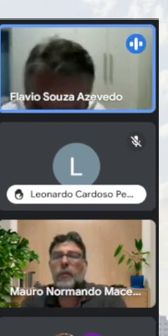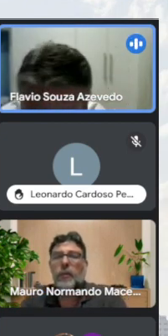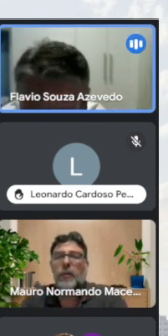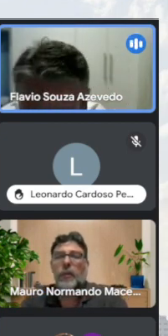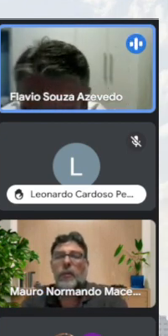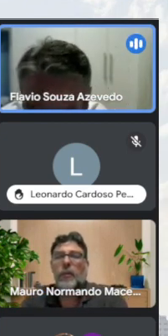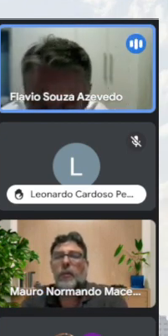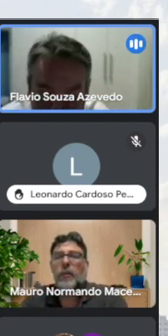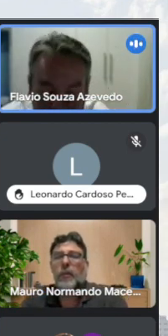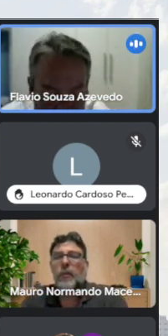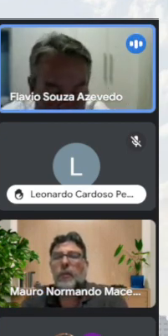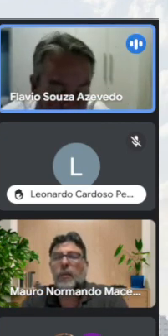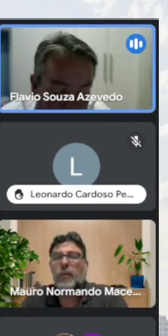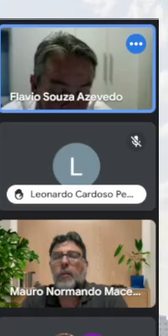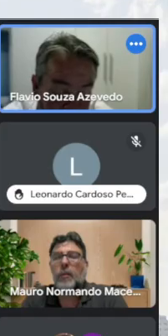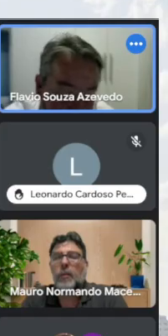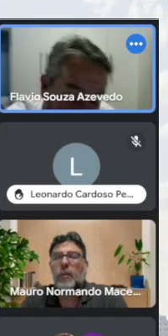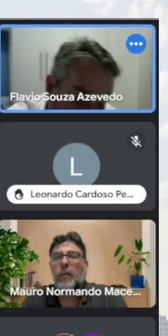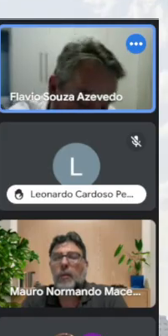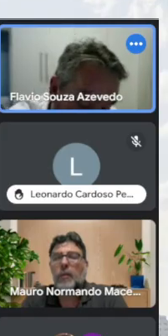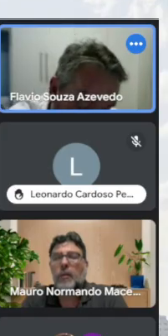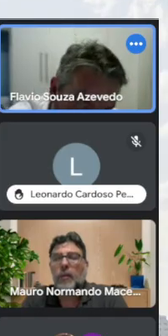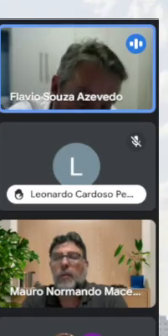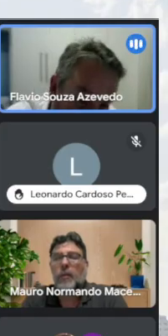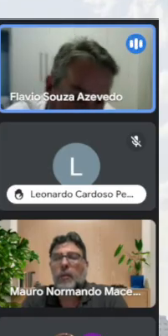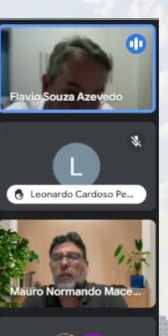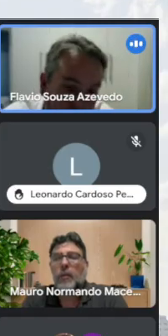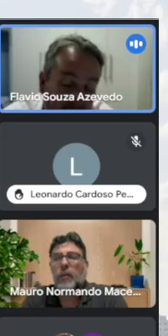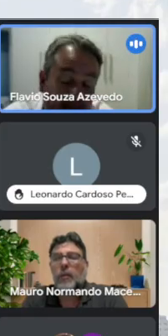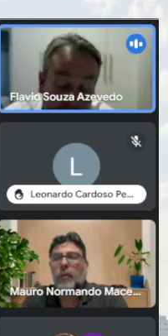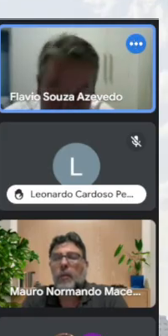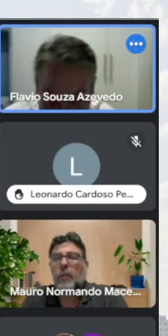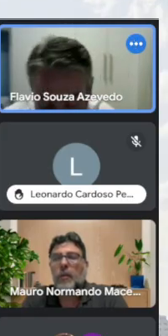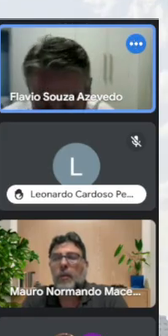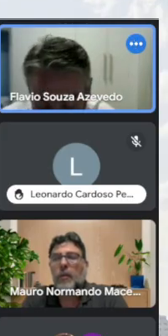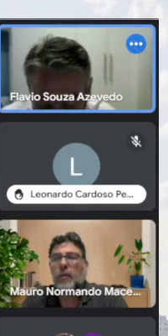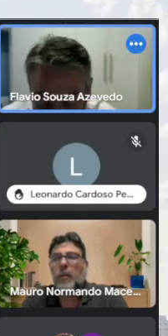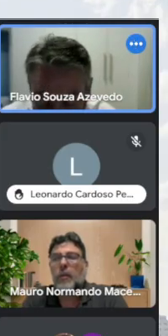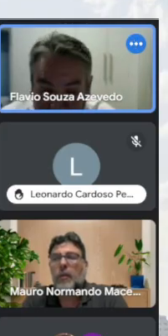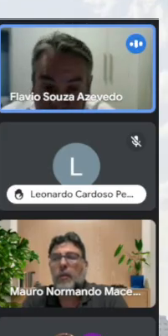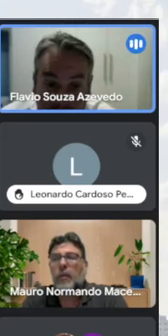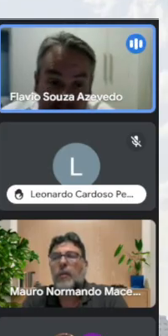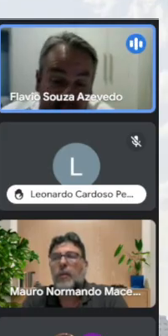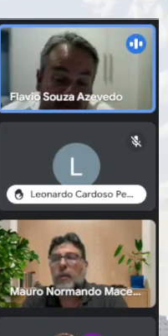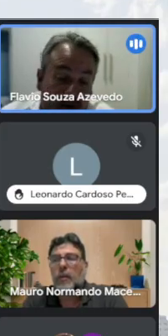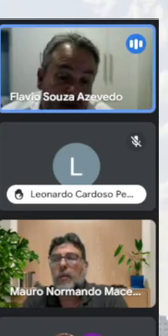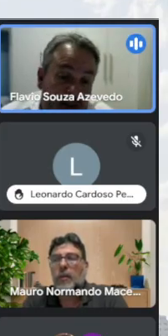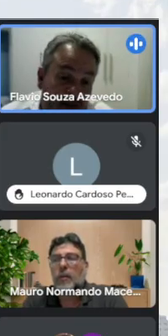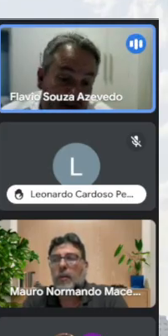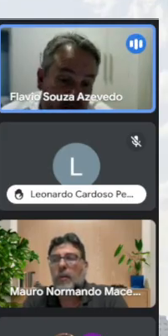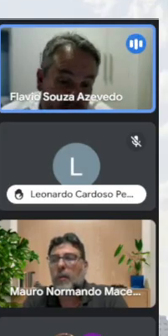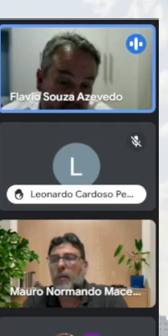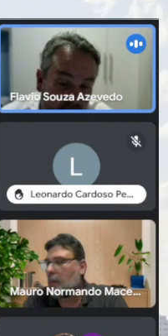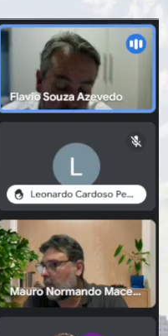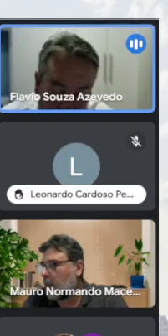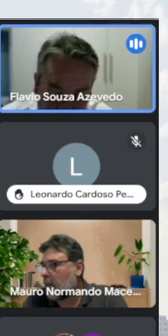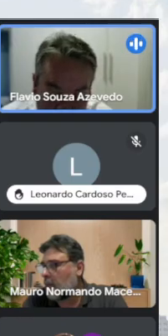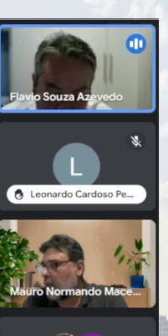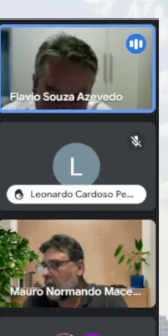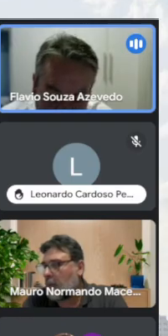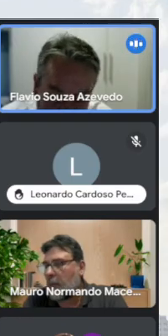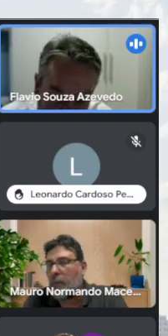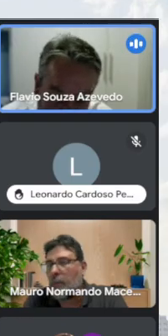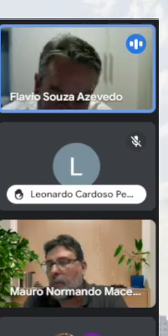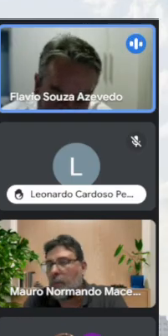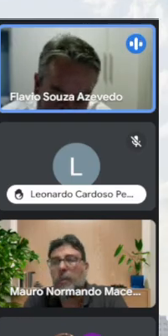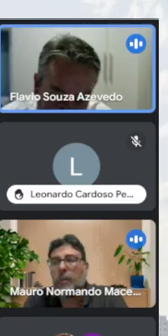entrou com 100 milhões de dólares. É muito dinheiro de contrapartida, né? Mas teve uma coisa diferente também, que